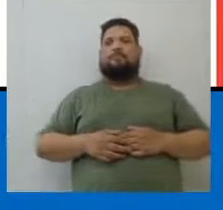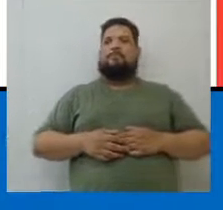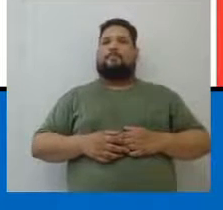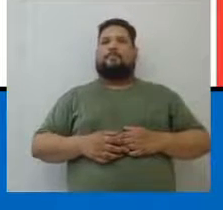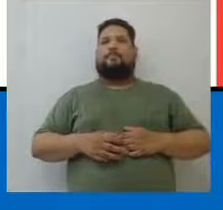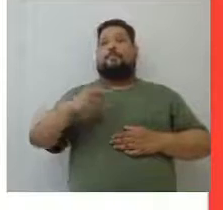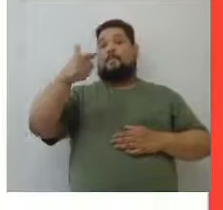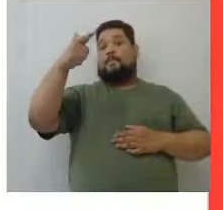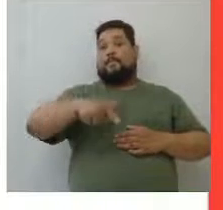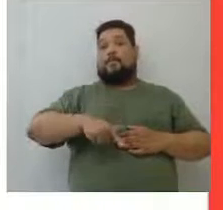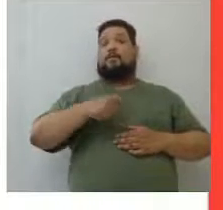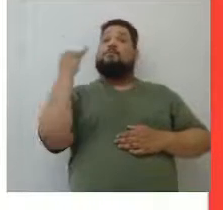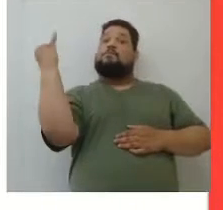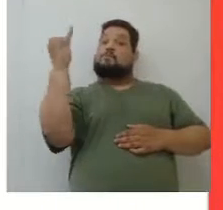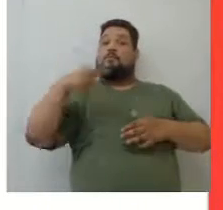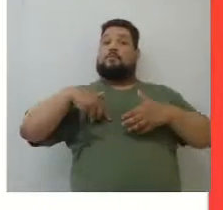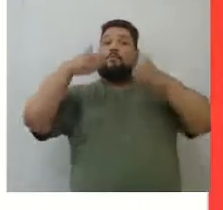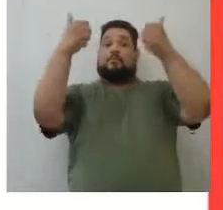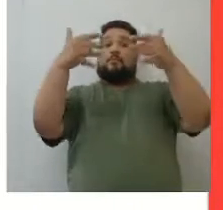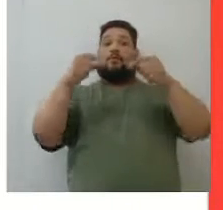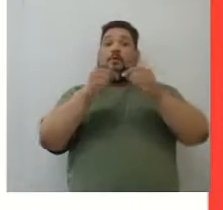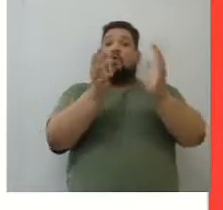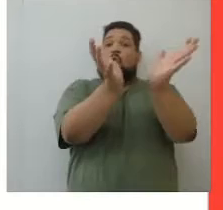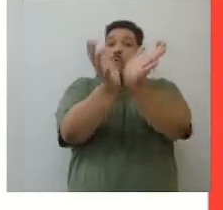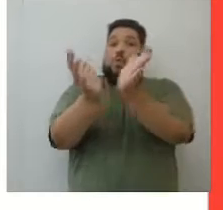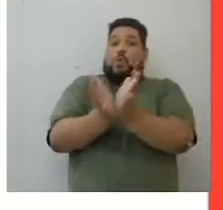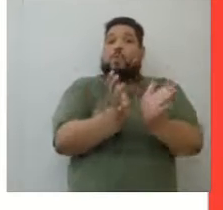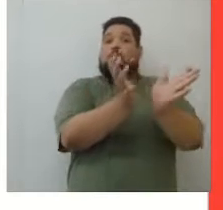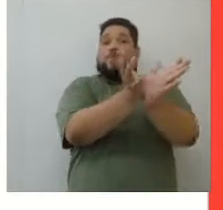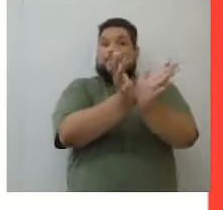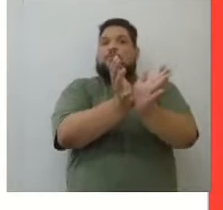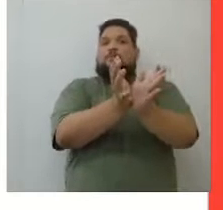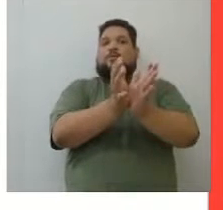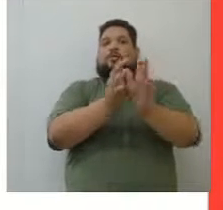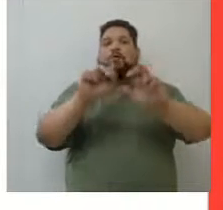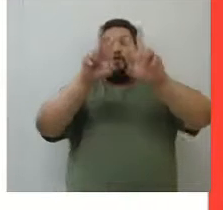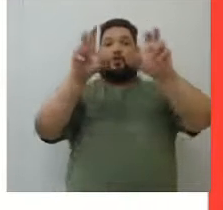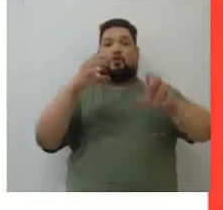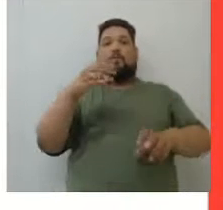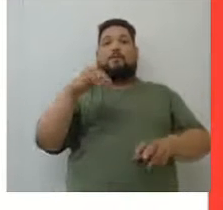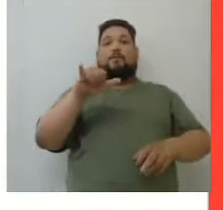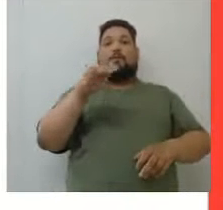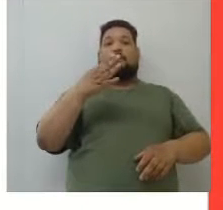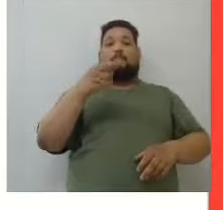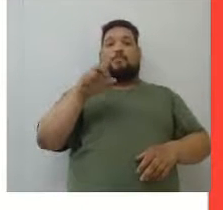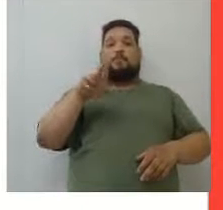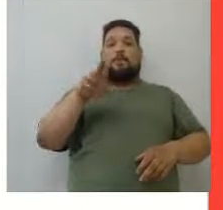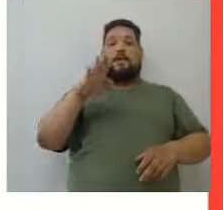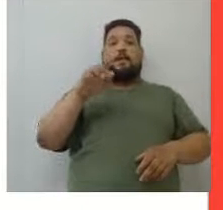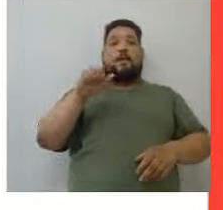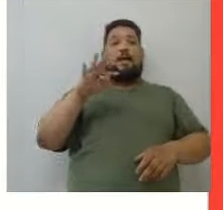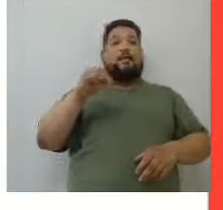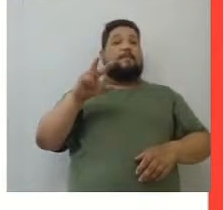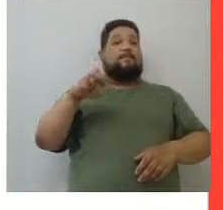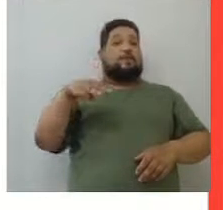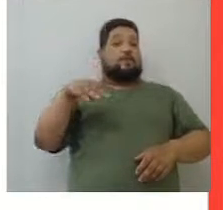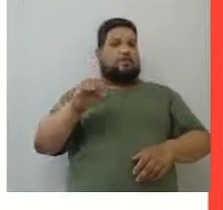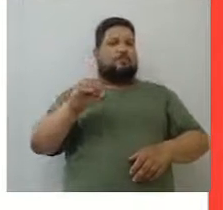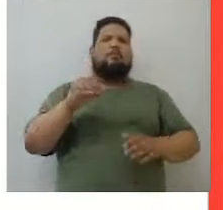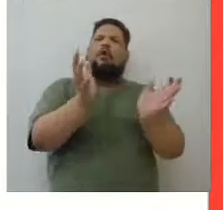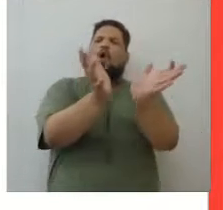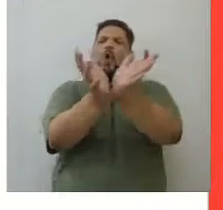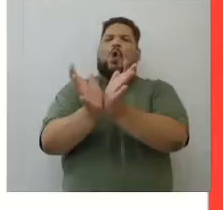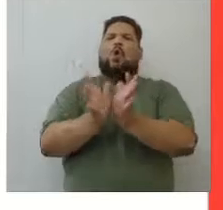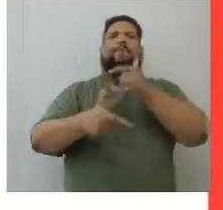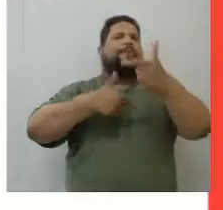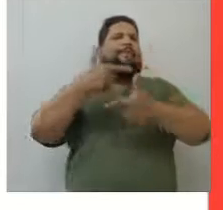Uma outra coisa que a gente vai ver também são as categorias, tá? Do cyberativismo. Então, como é que eles atuam? Eles